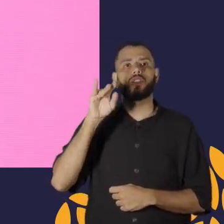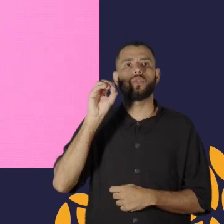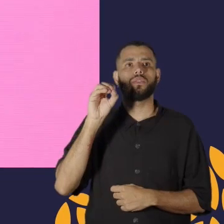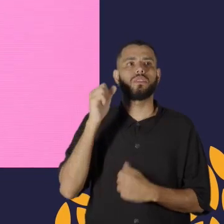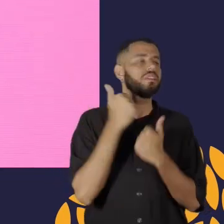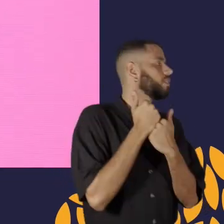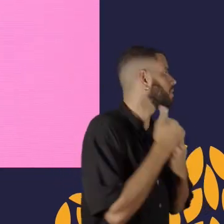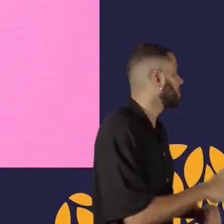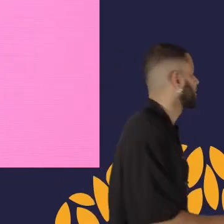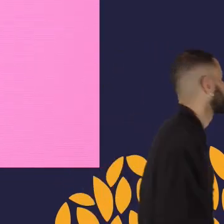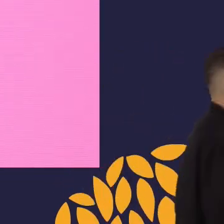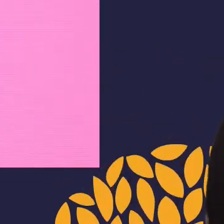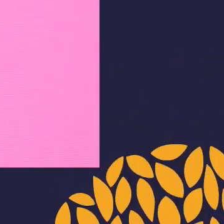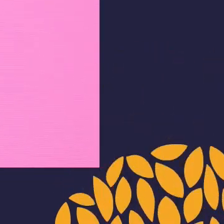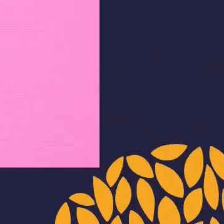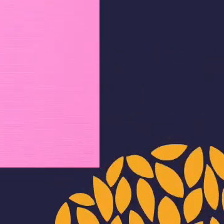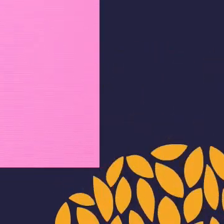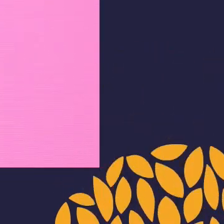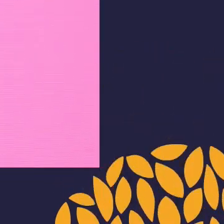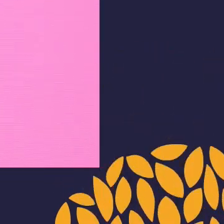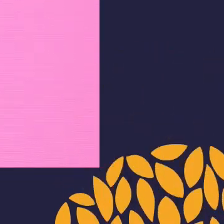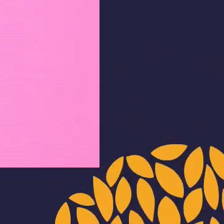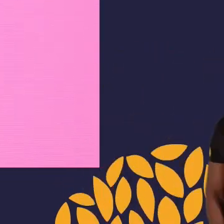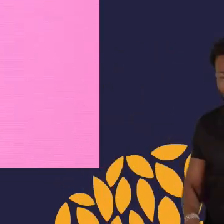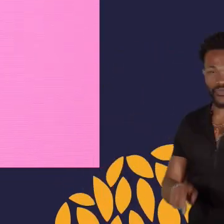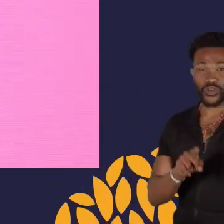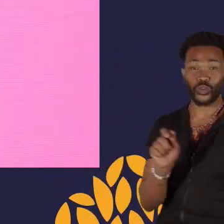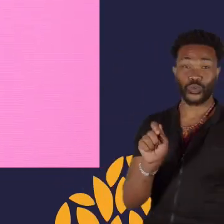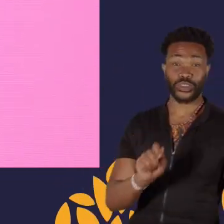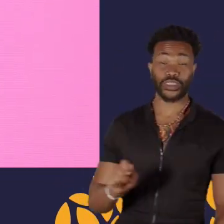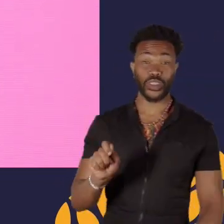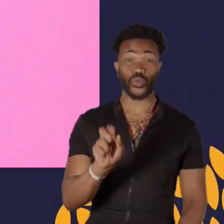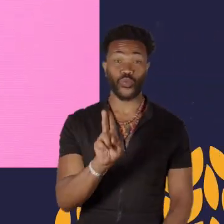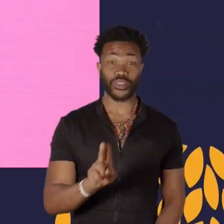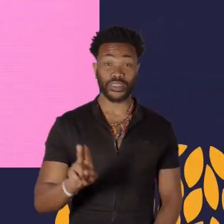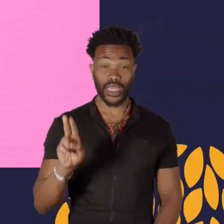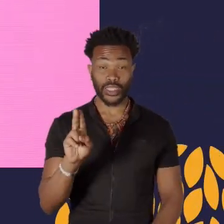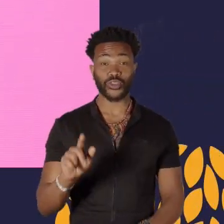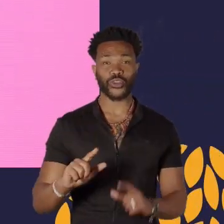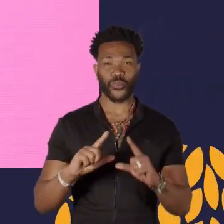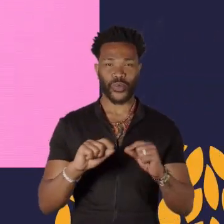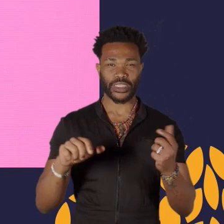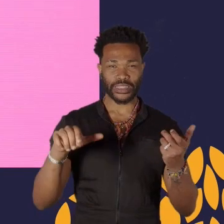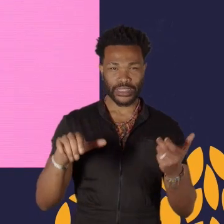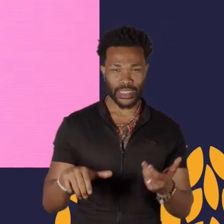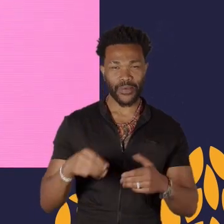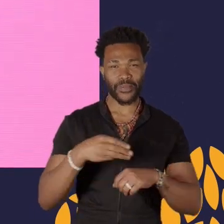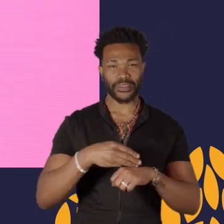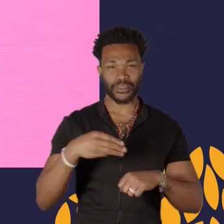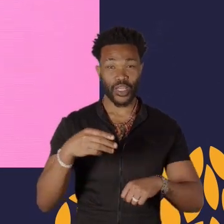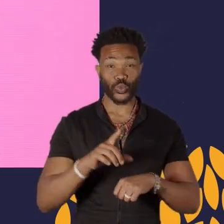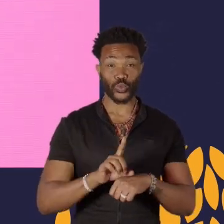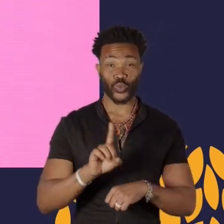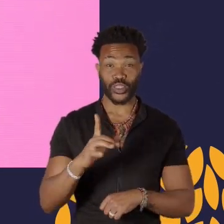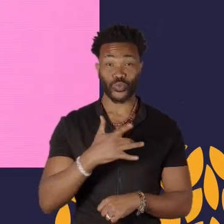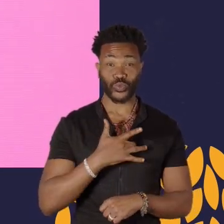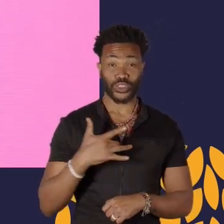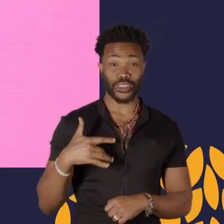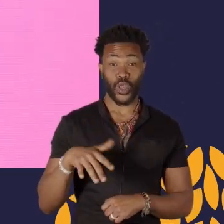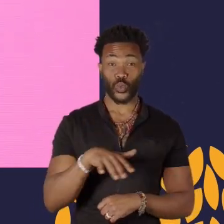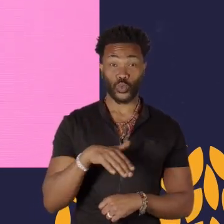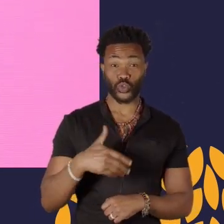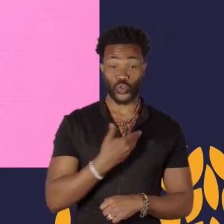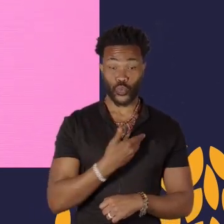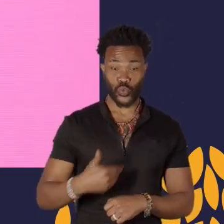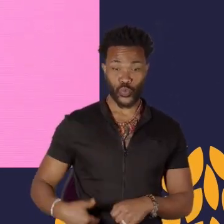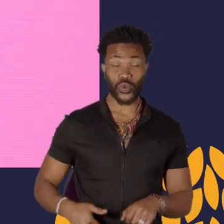É professora associada da Universidade de Brasília, onde orienta mestrado e doutorado na temática saúde pública,